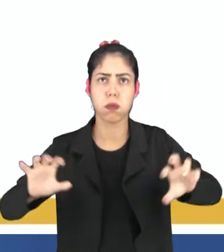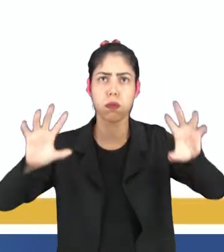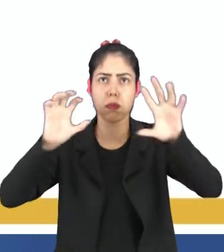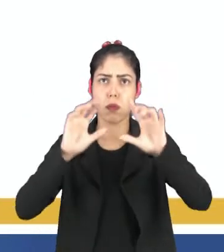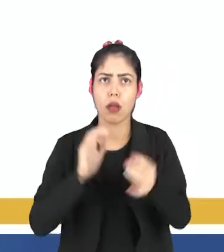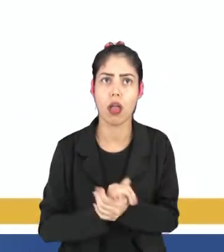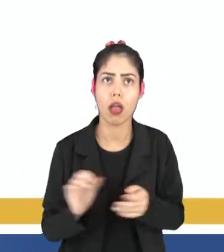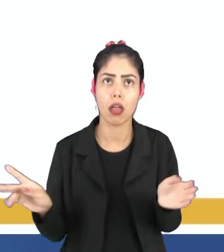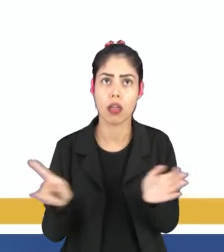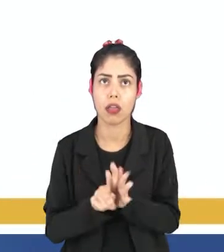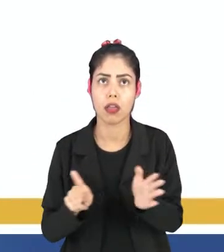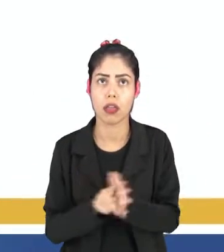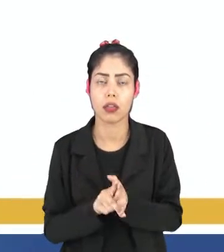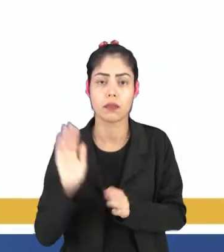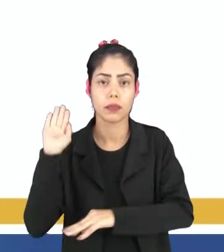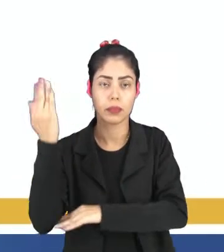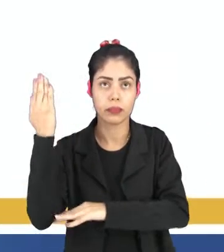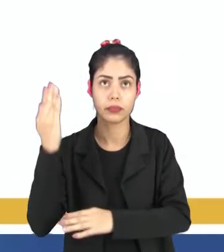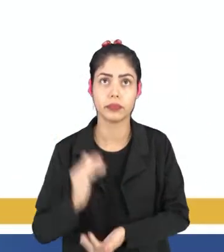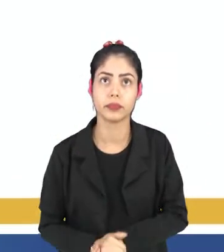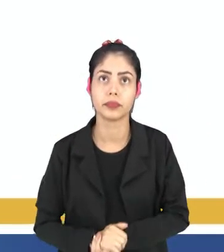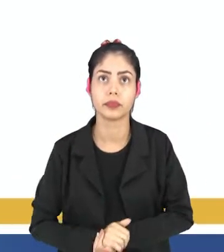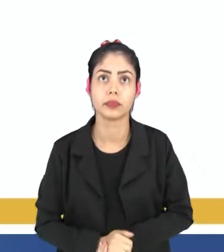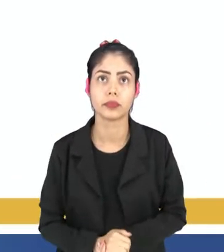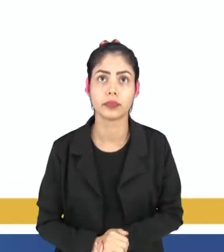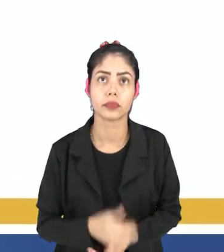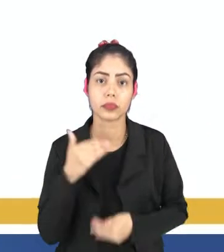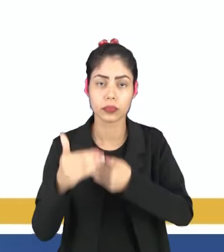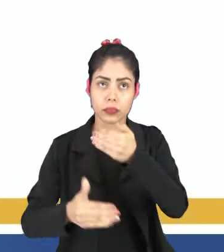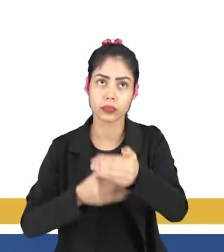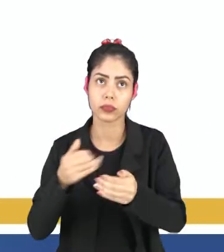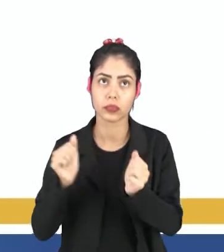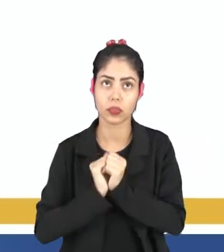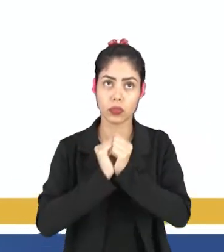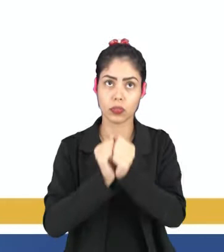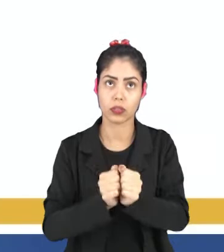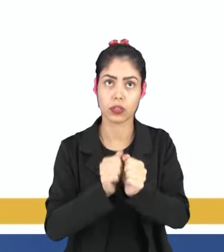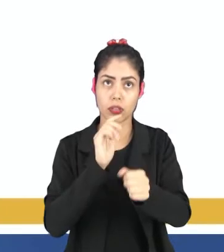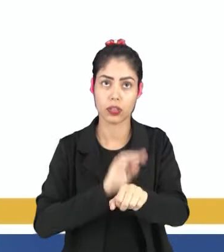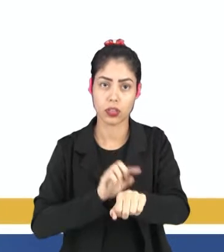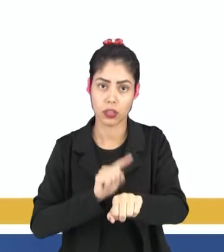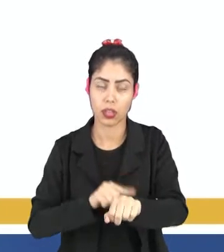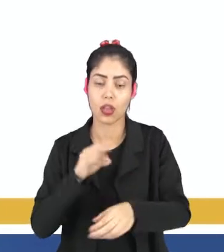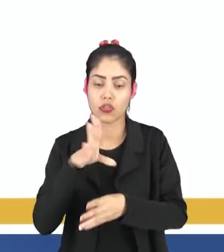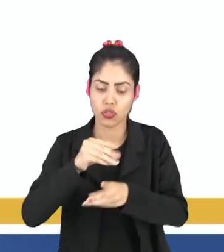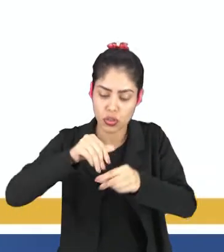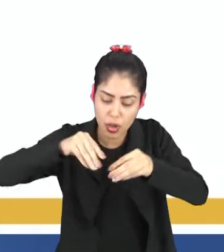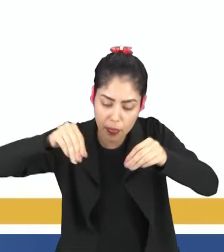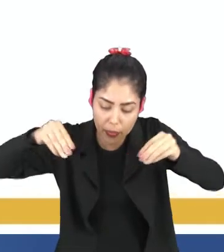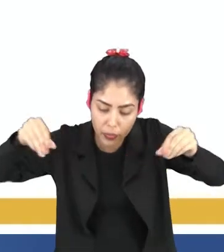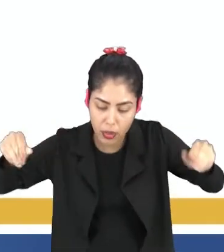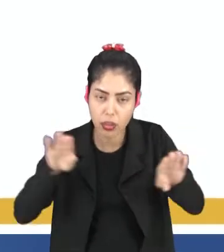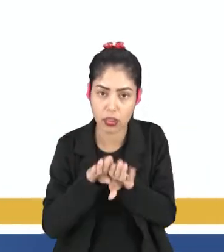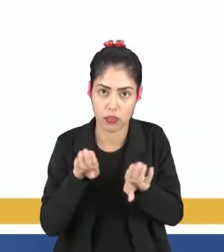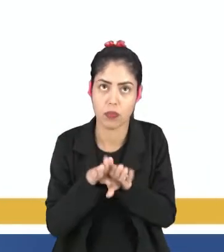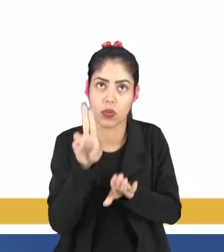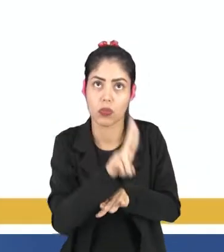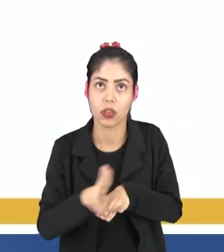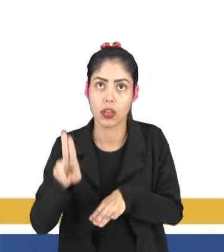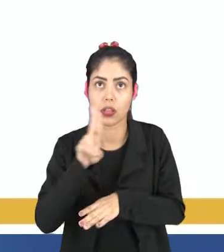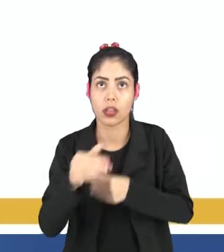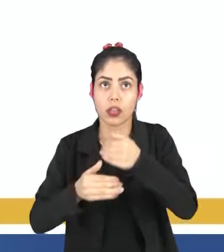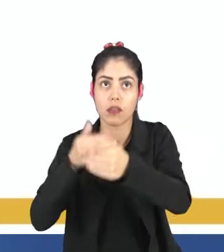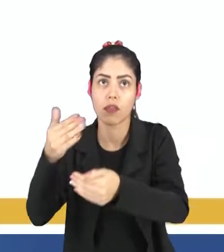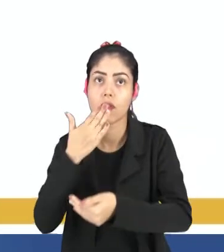combustão incompleta de determinadas formas de madeiras. Esse processo, juntamente com o uso de temperos, é utilizado com o objetivo de